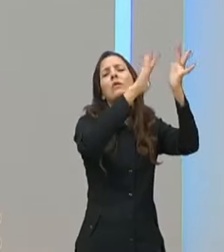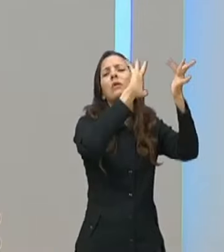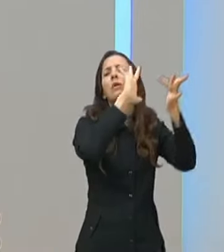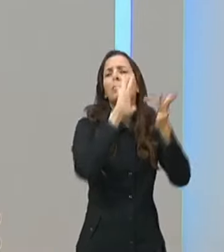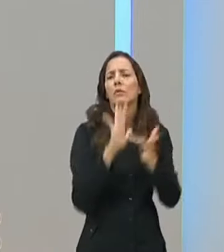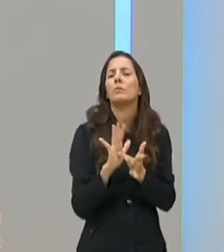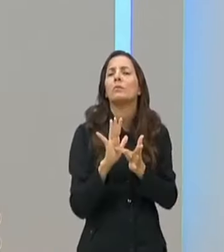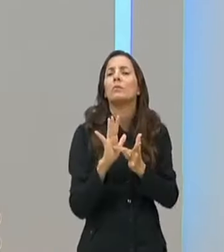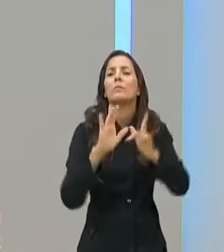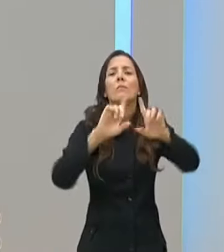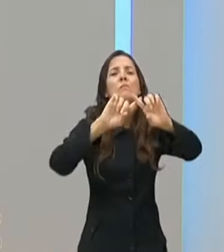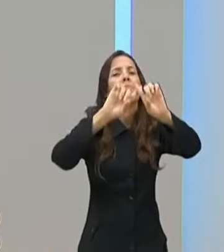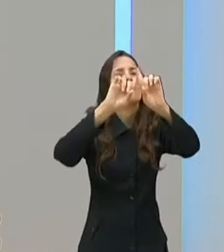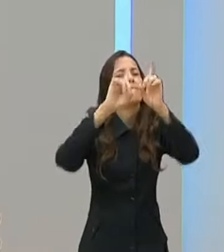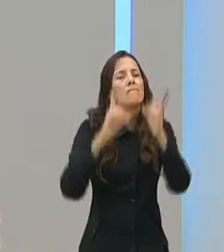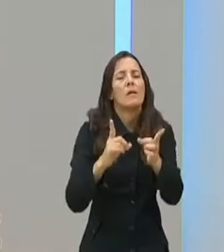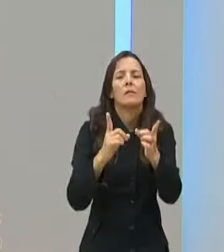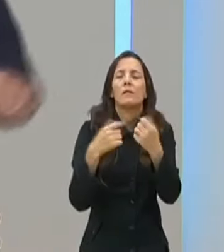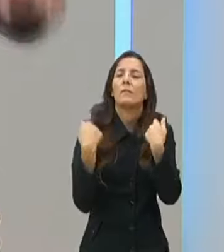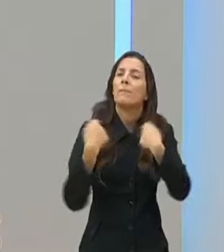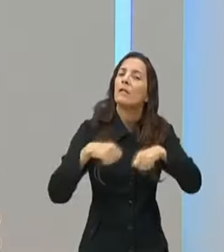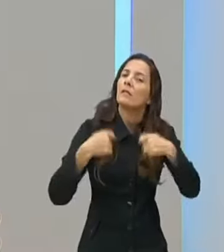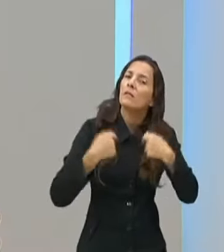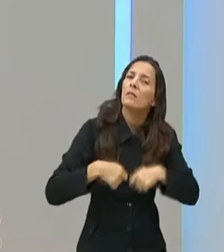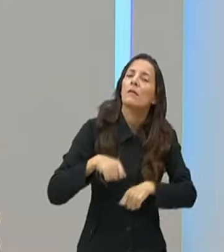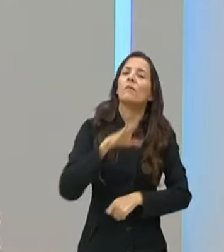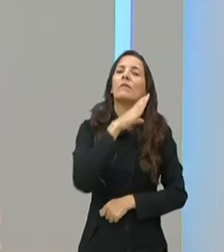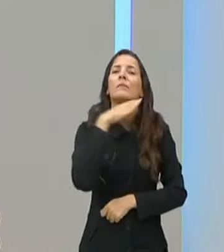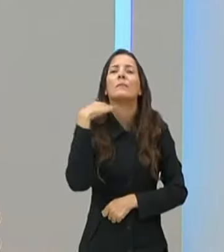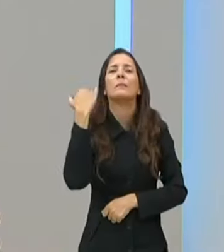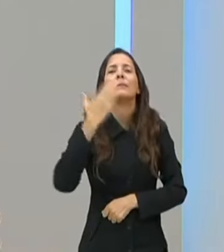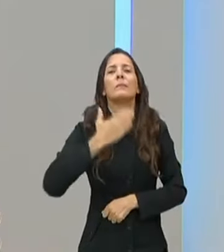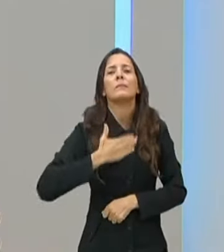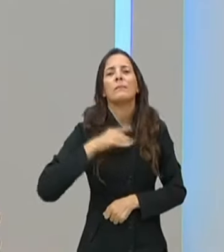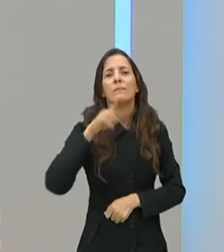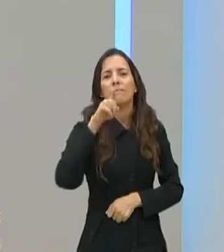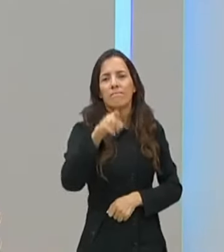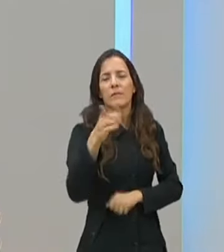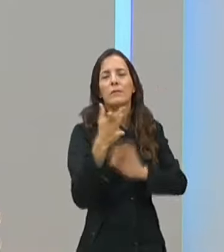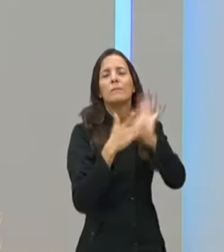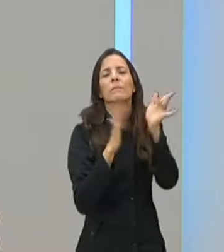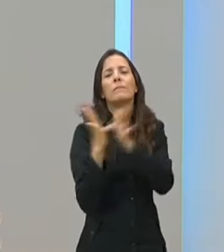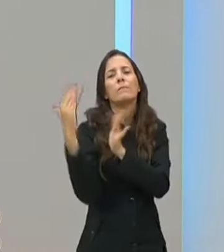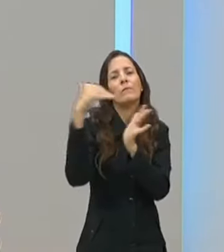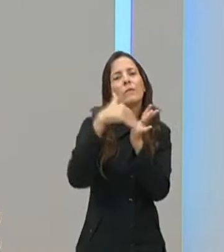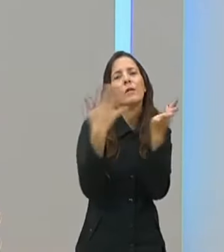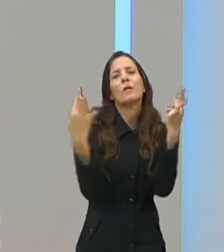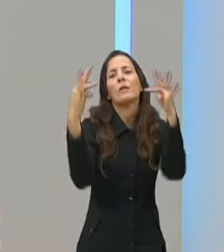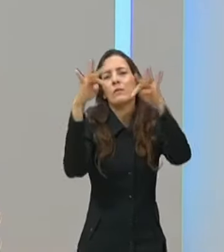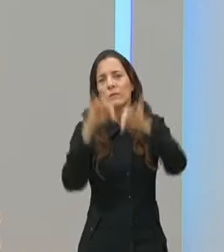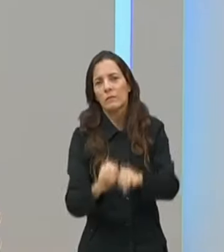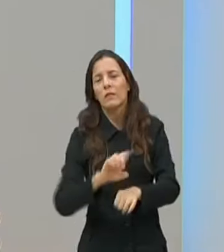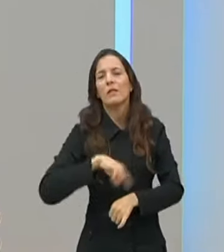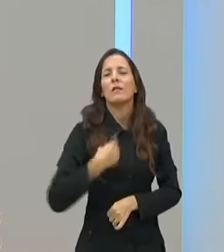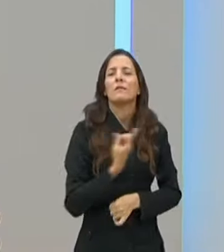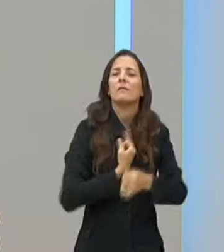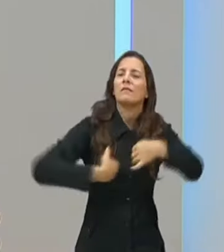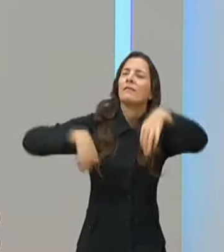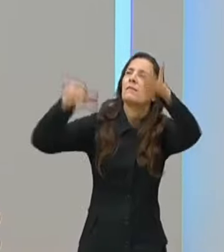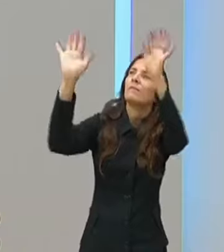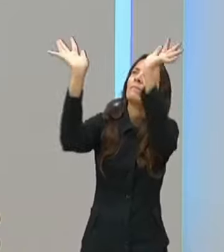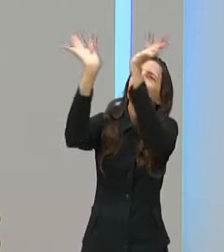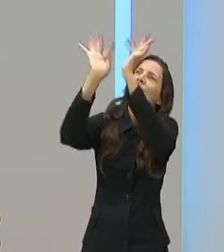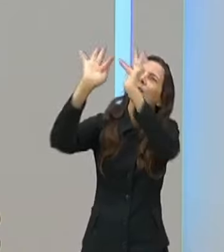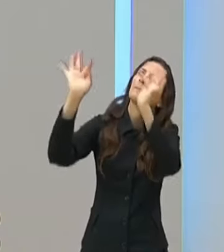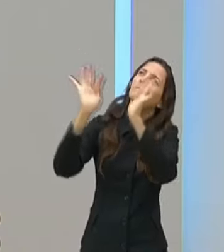o cálice todo, ele foi até o fim, e nós somos bem-aventurados porque